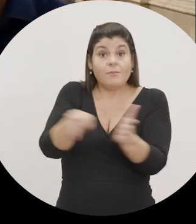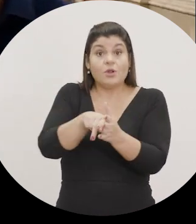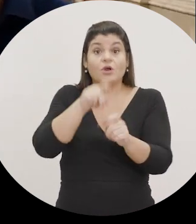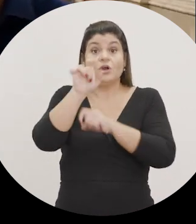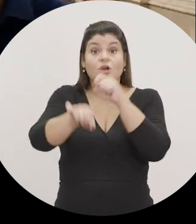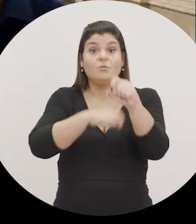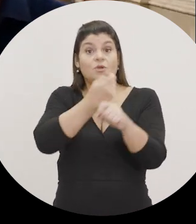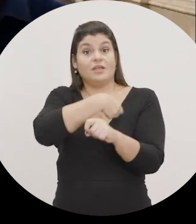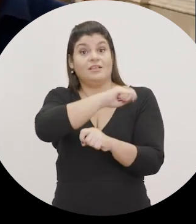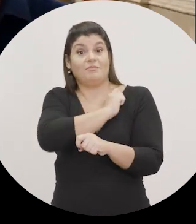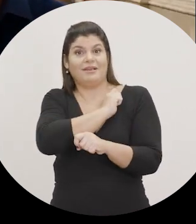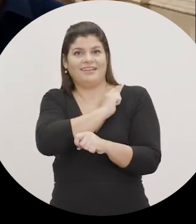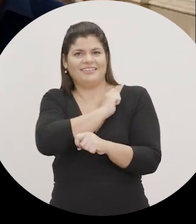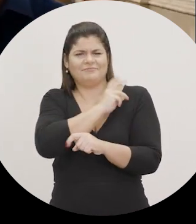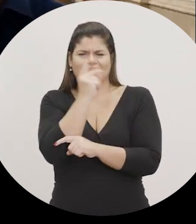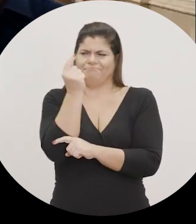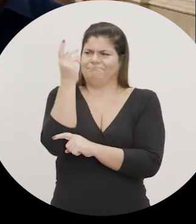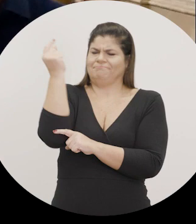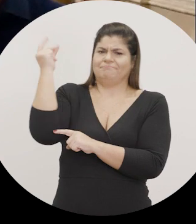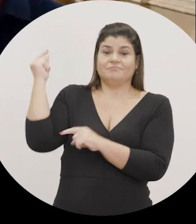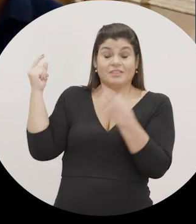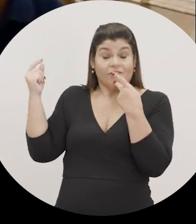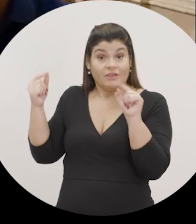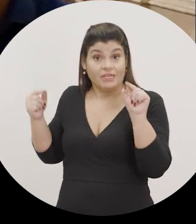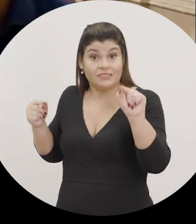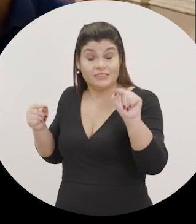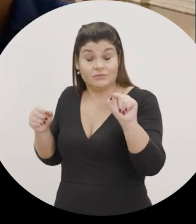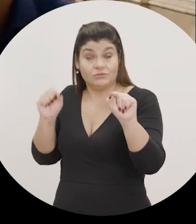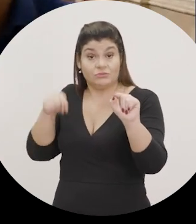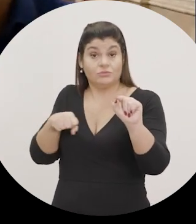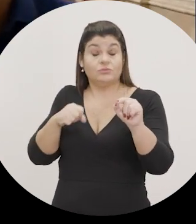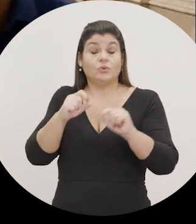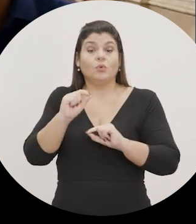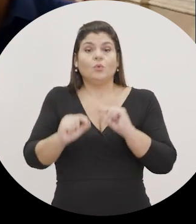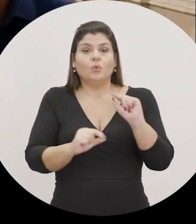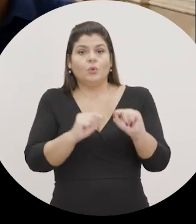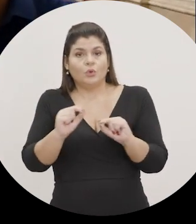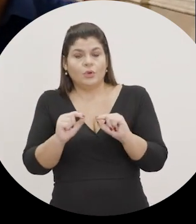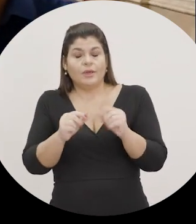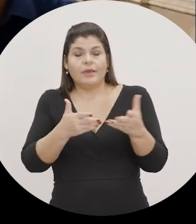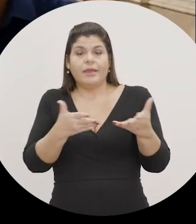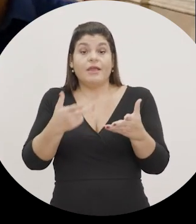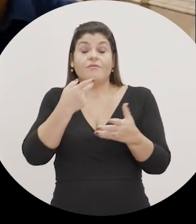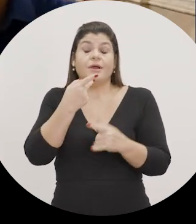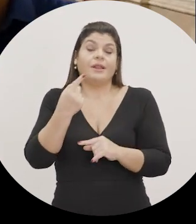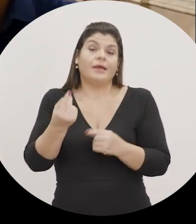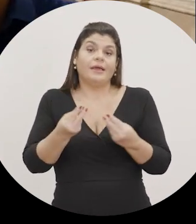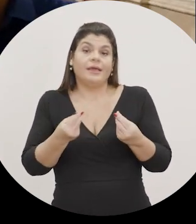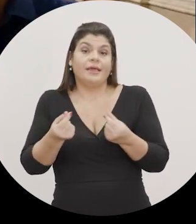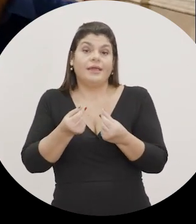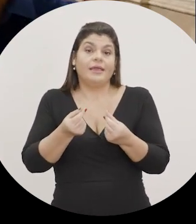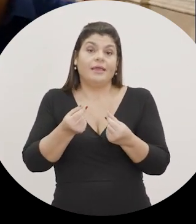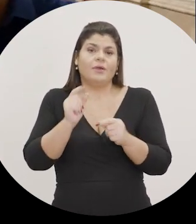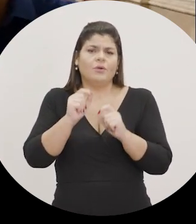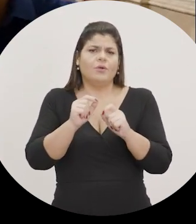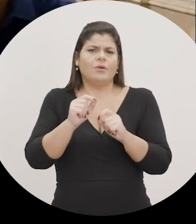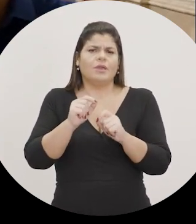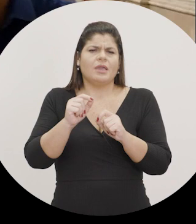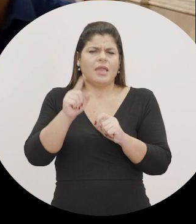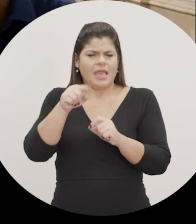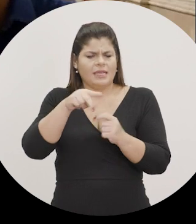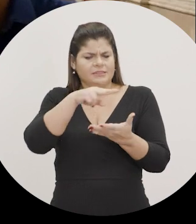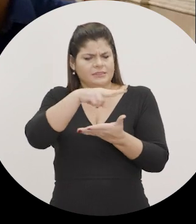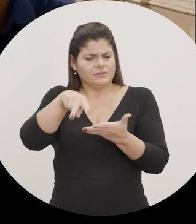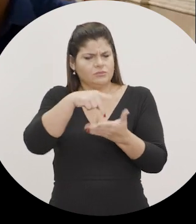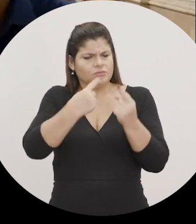corte espanhola. E ele diz isso, né? Ele diz isso, né, Michuk? Ele diz, ele, o Roberto, ele fala exatamente que ela deve